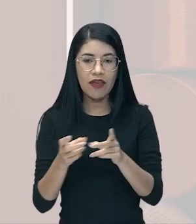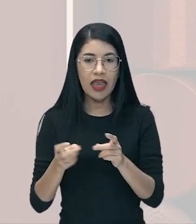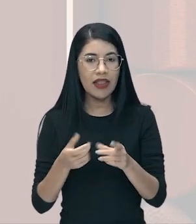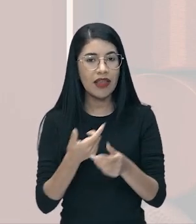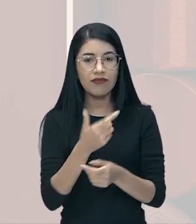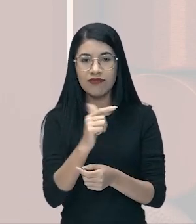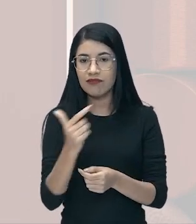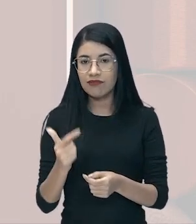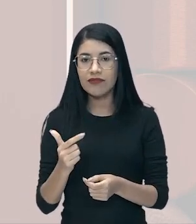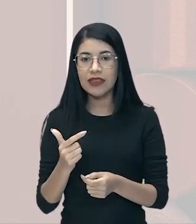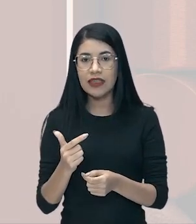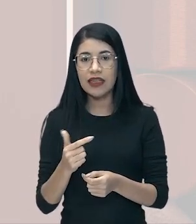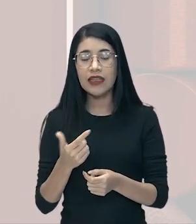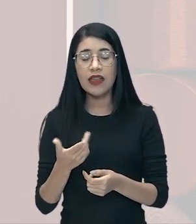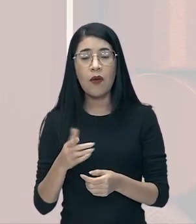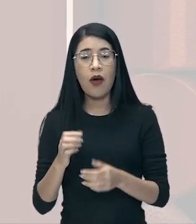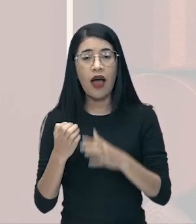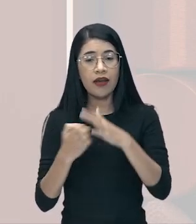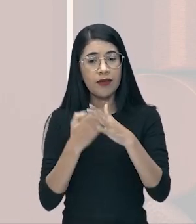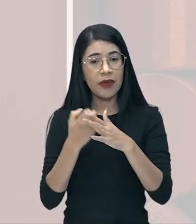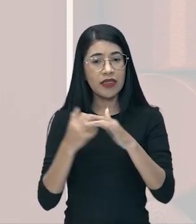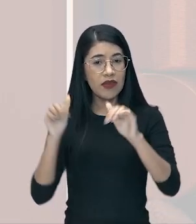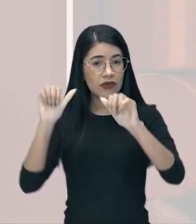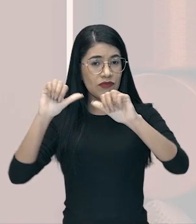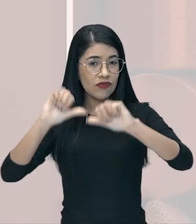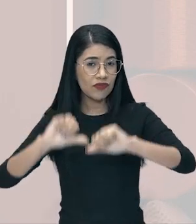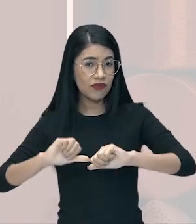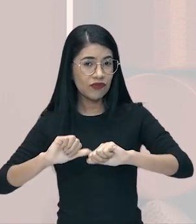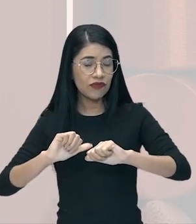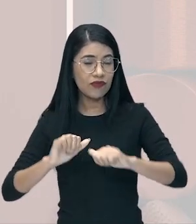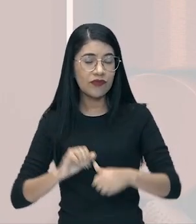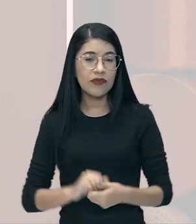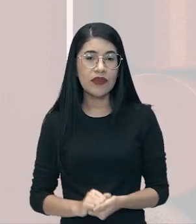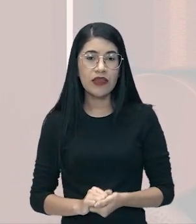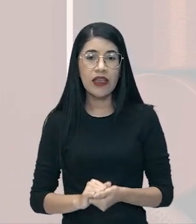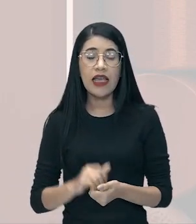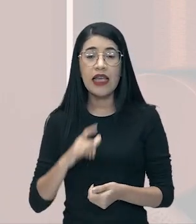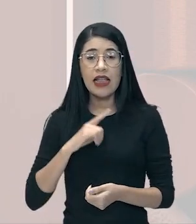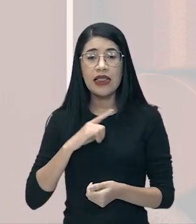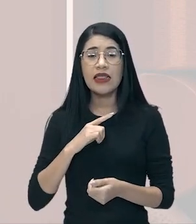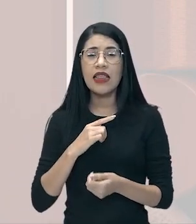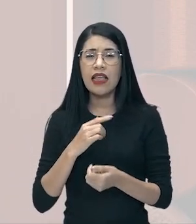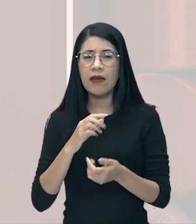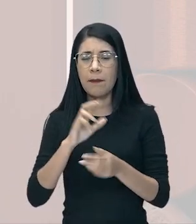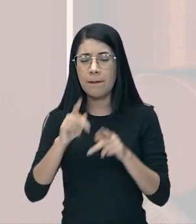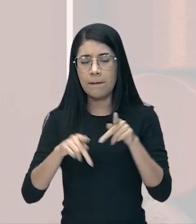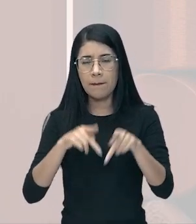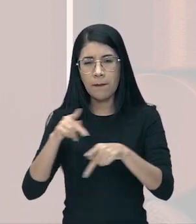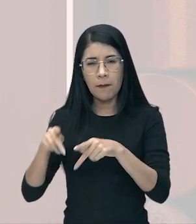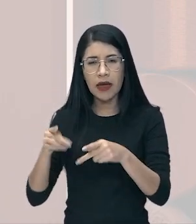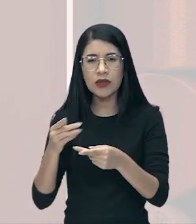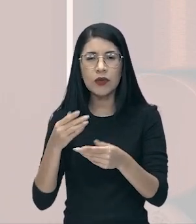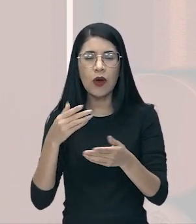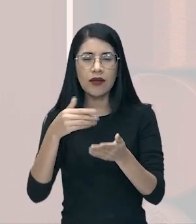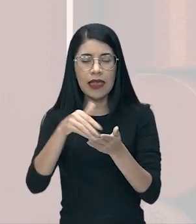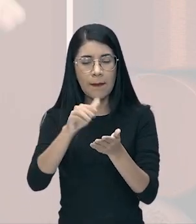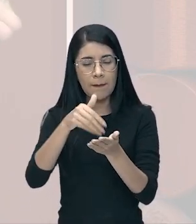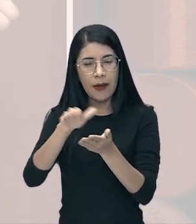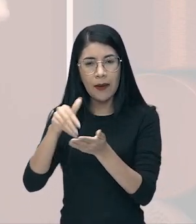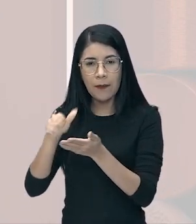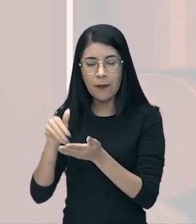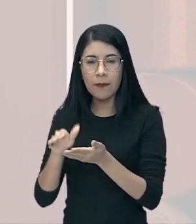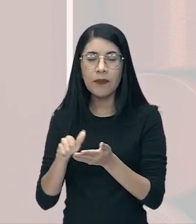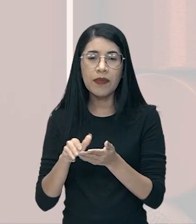a minha fábrica vai falir, porque não vou ter lucro algum, vai ter desempregados e esses desempregados não vão ter condição de